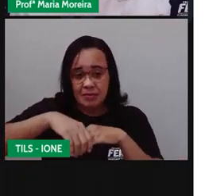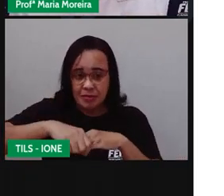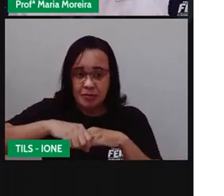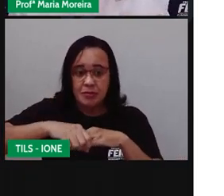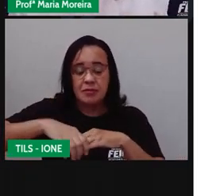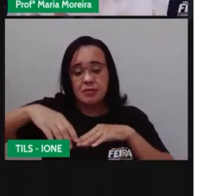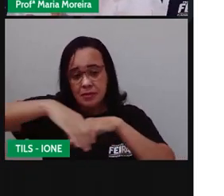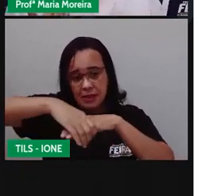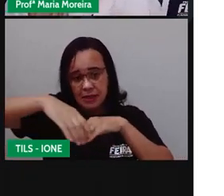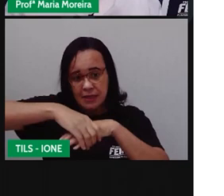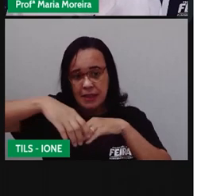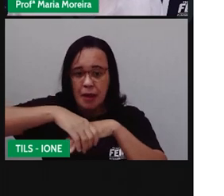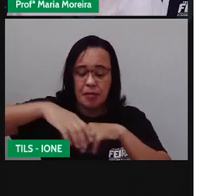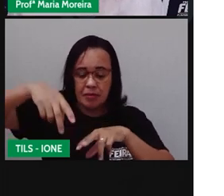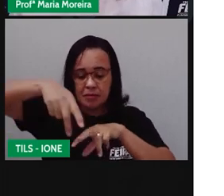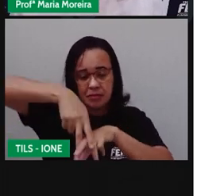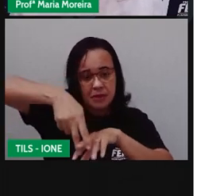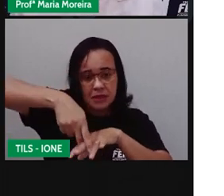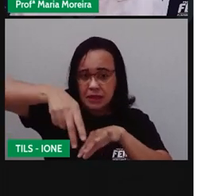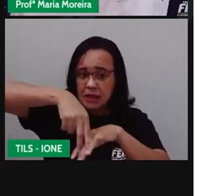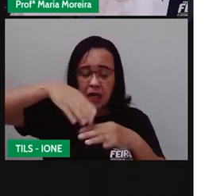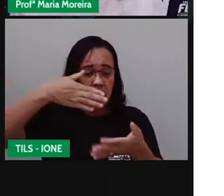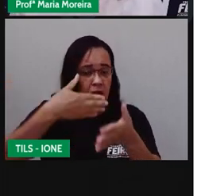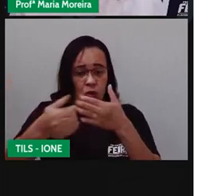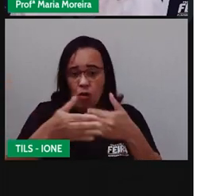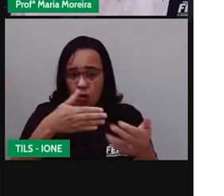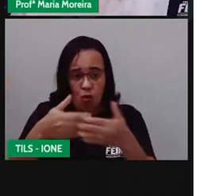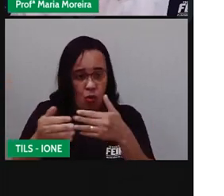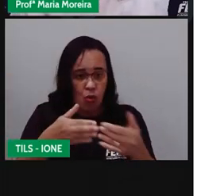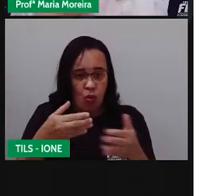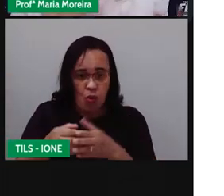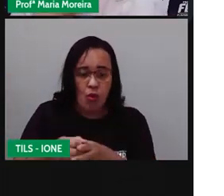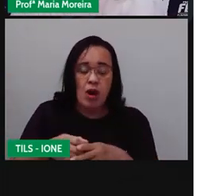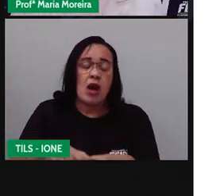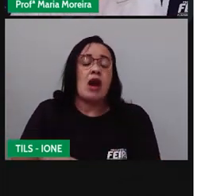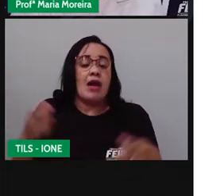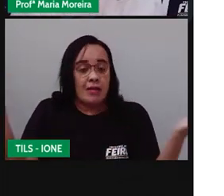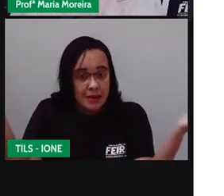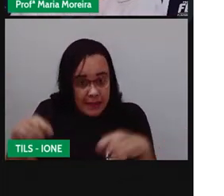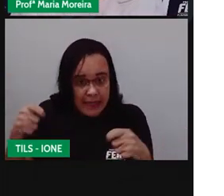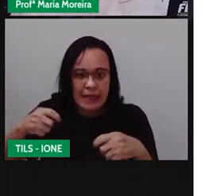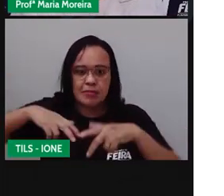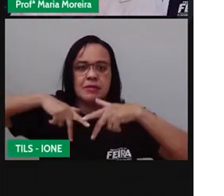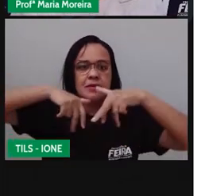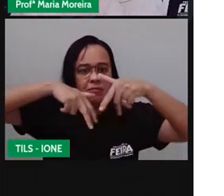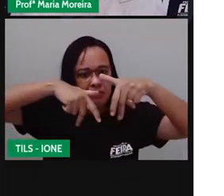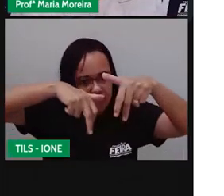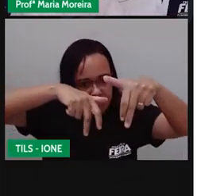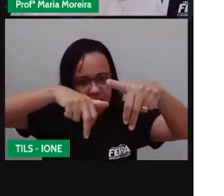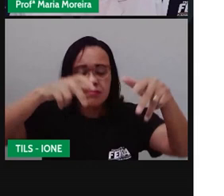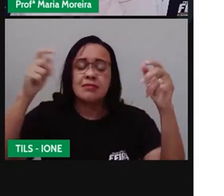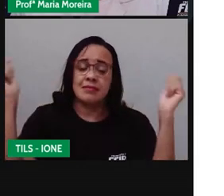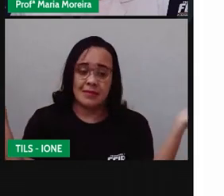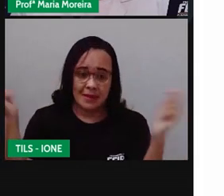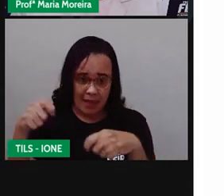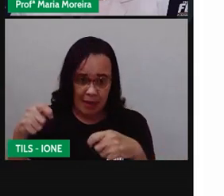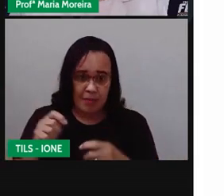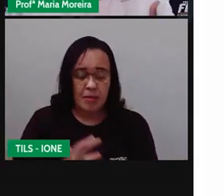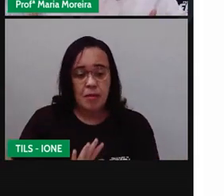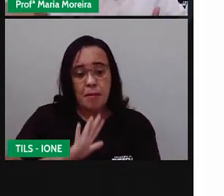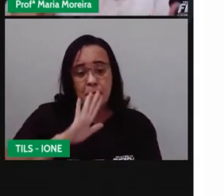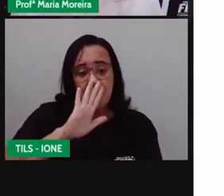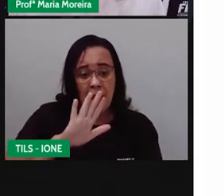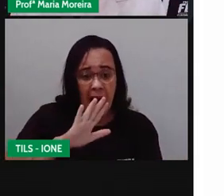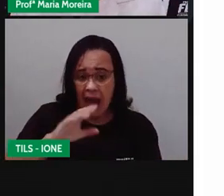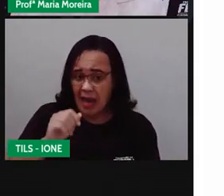tênis ou com a sapatilha ou com um sapato, você obviamente vai conseguir caminhar mais tempo naquela areia. Agora imagine